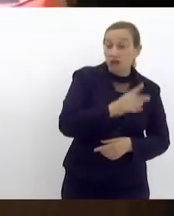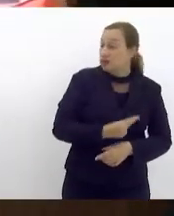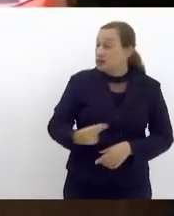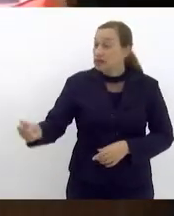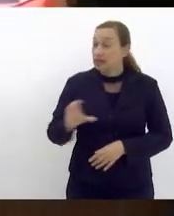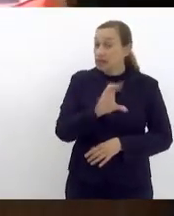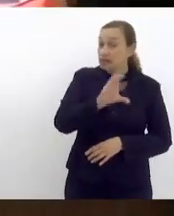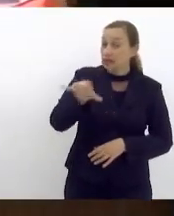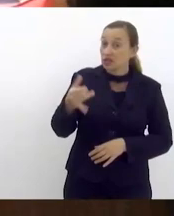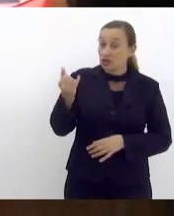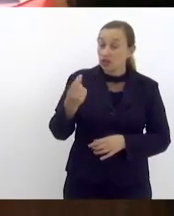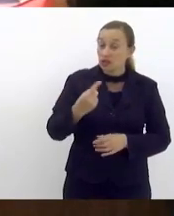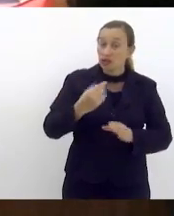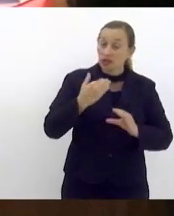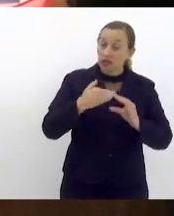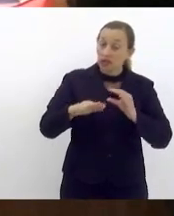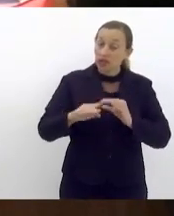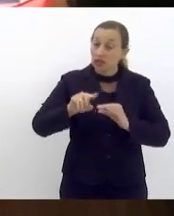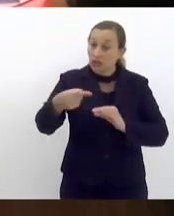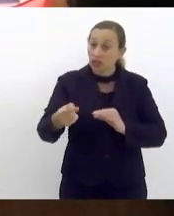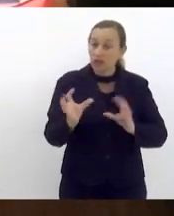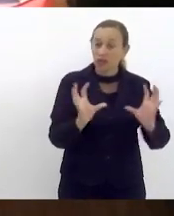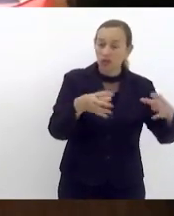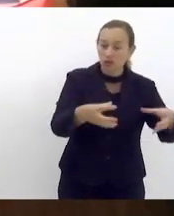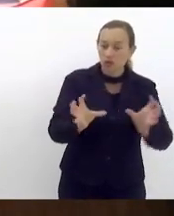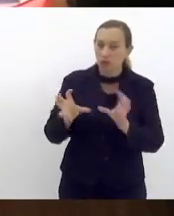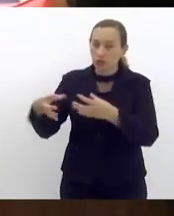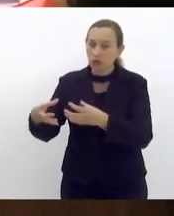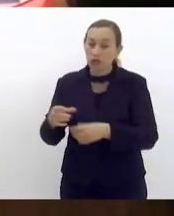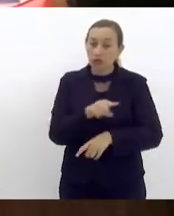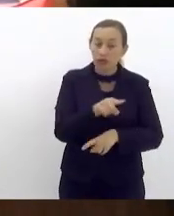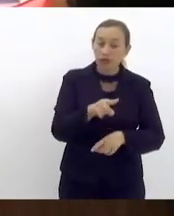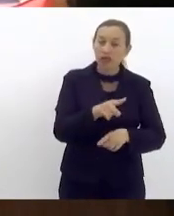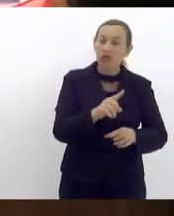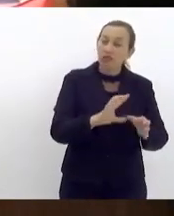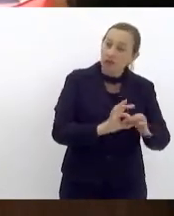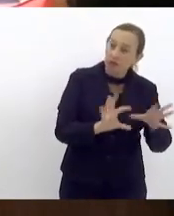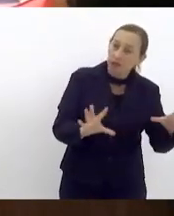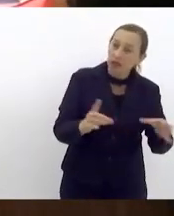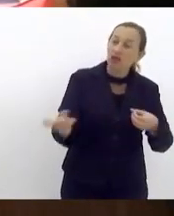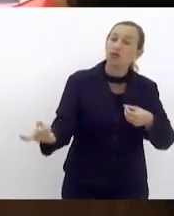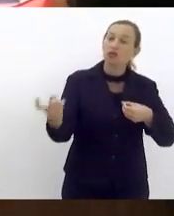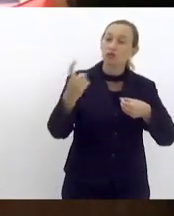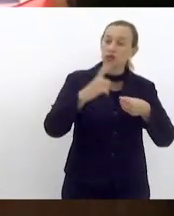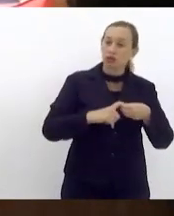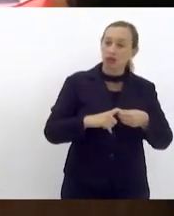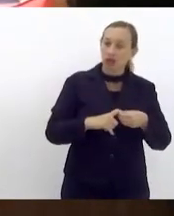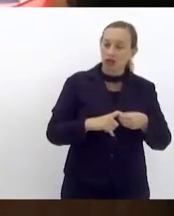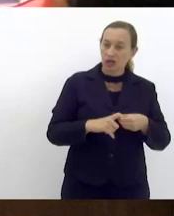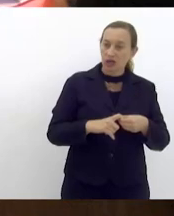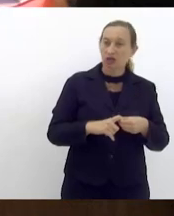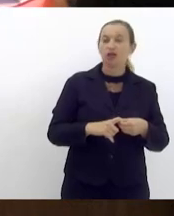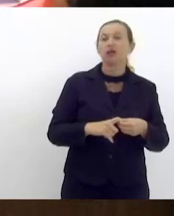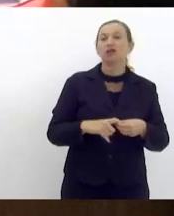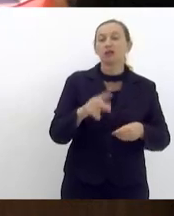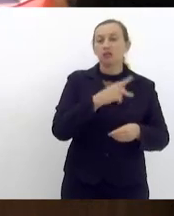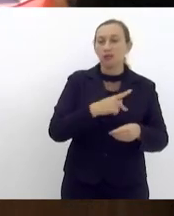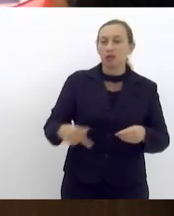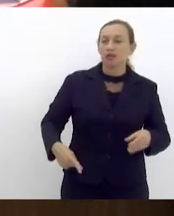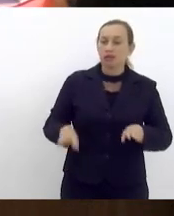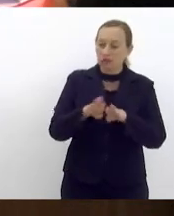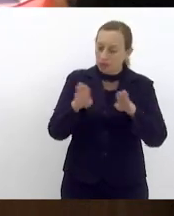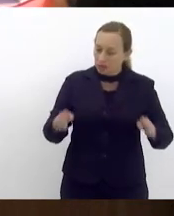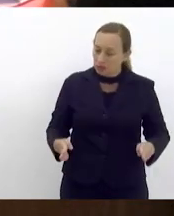como excelência falou ele tem que para as comissões as comissões tem que liberar as pareceres e trazer o projeto entregar para a presidência para mesa